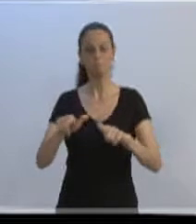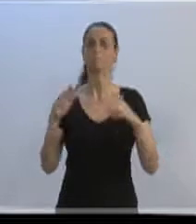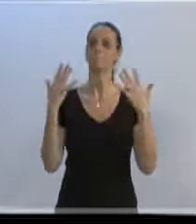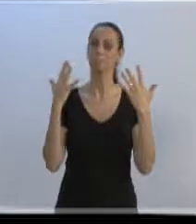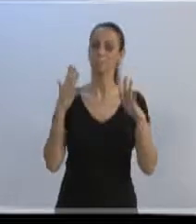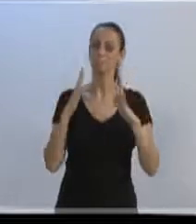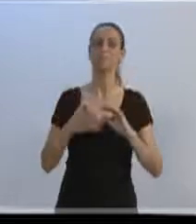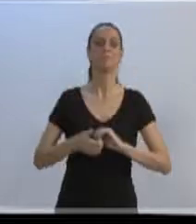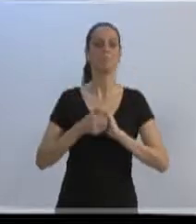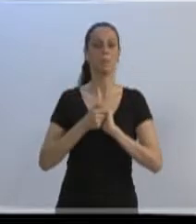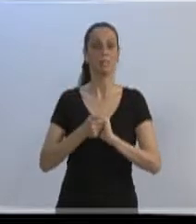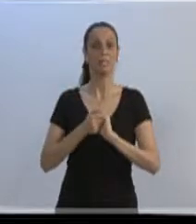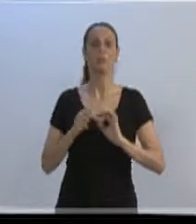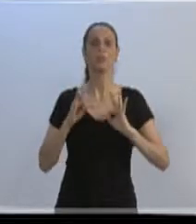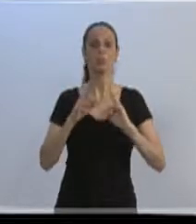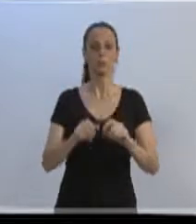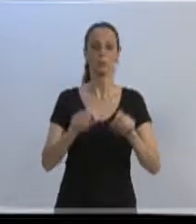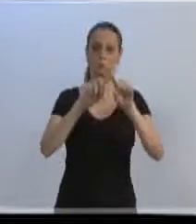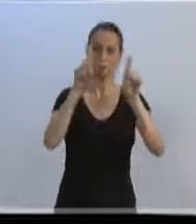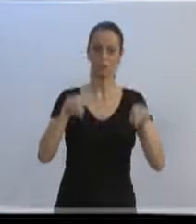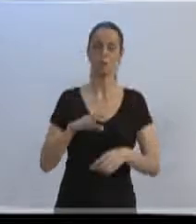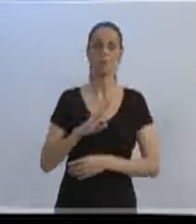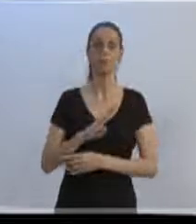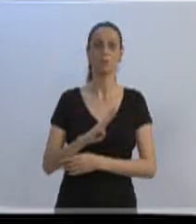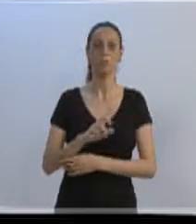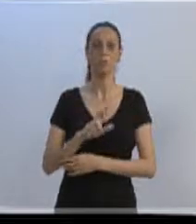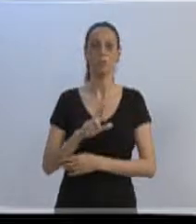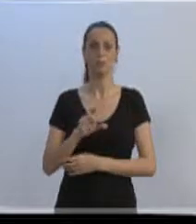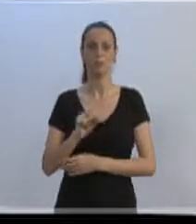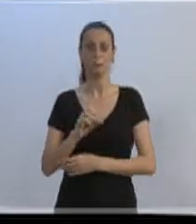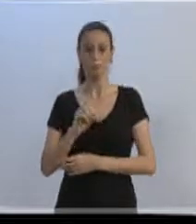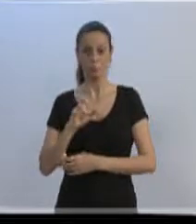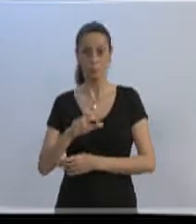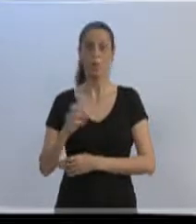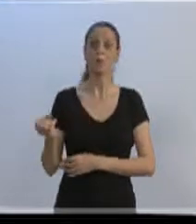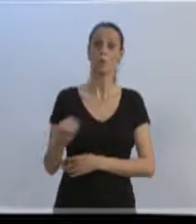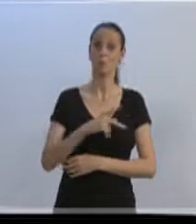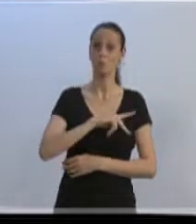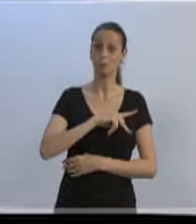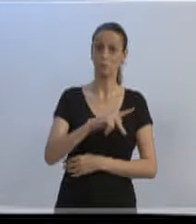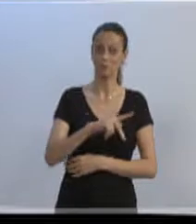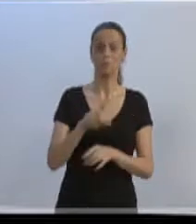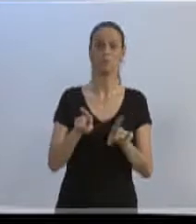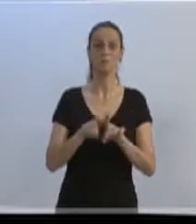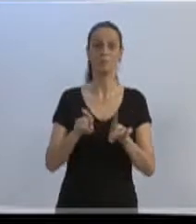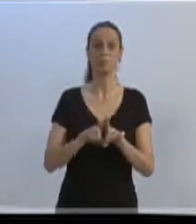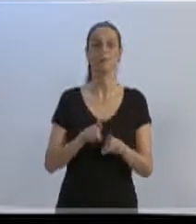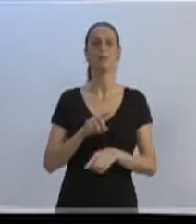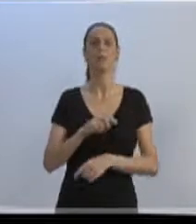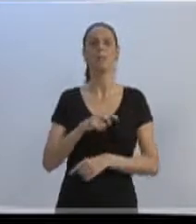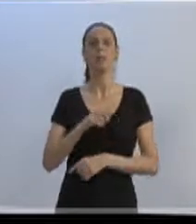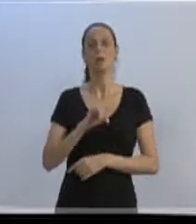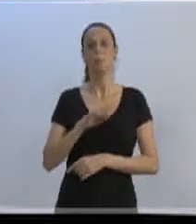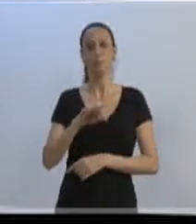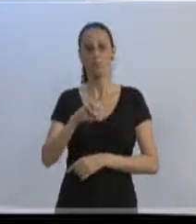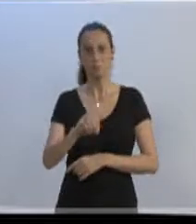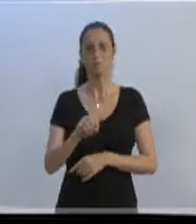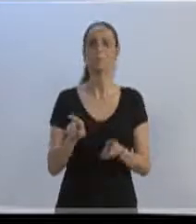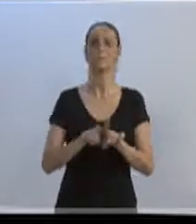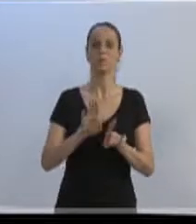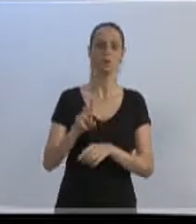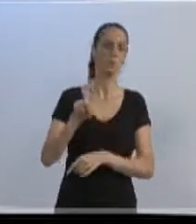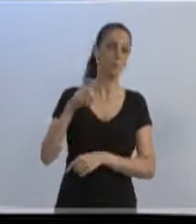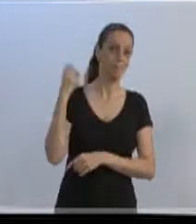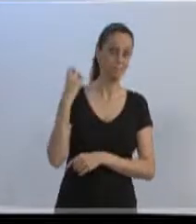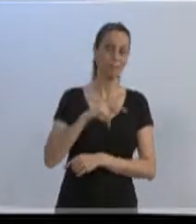w solta tem como também alvo marco sempre que um novo presidente para o sol ou itu também que já foi presidente